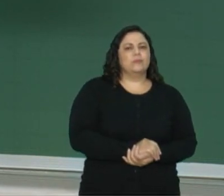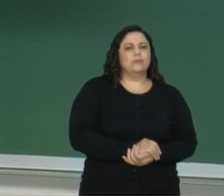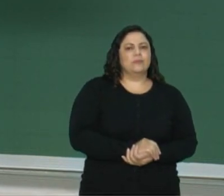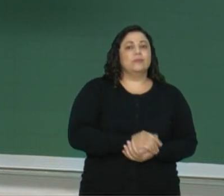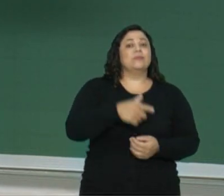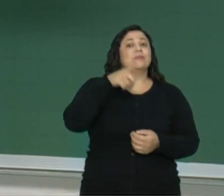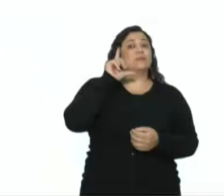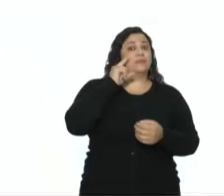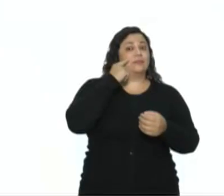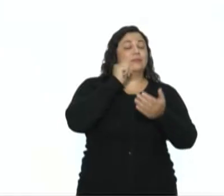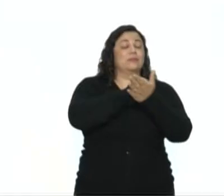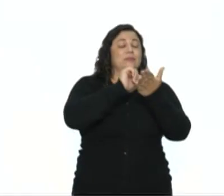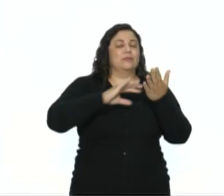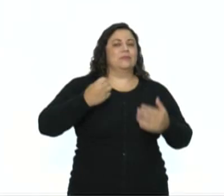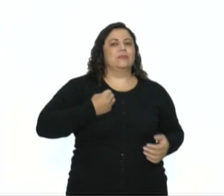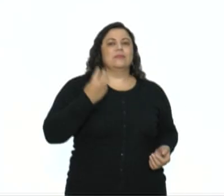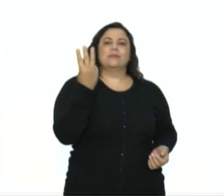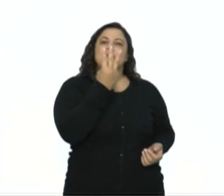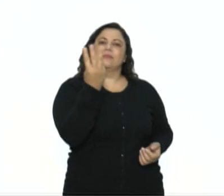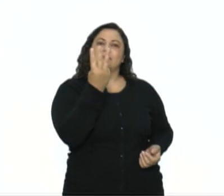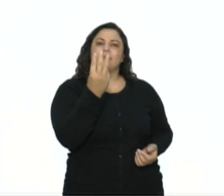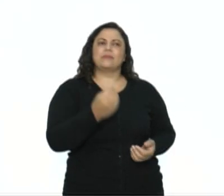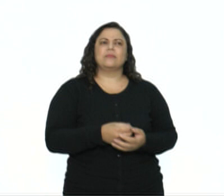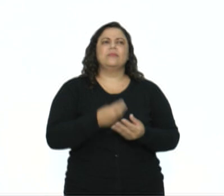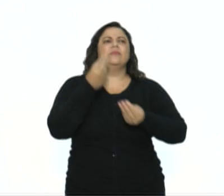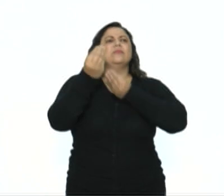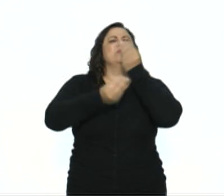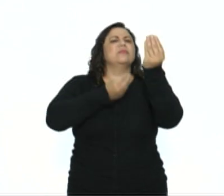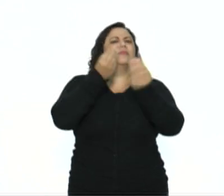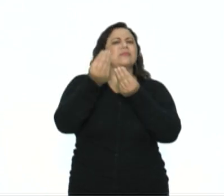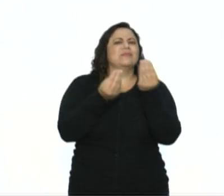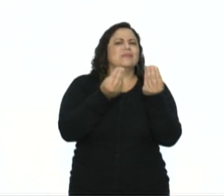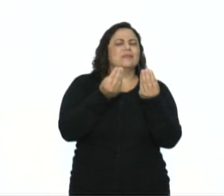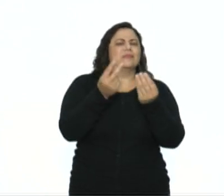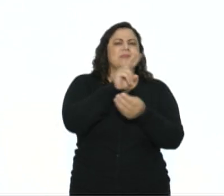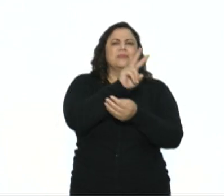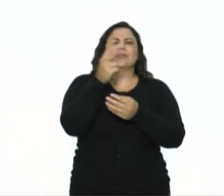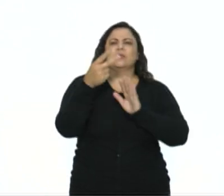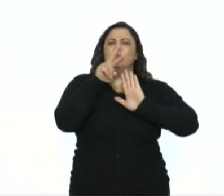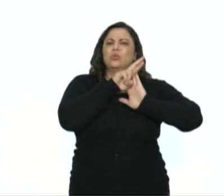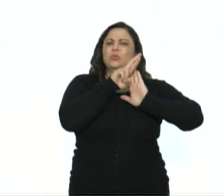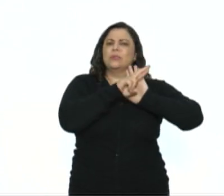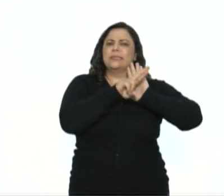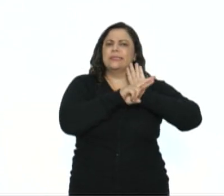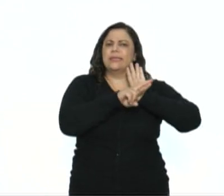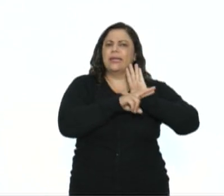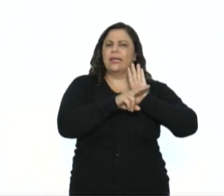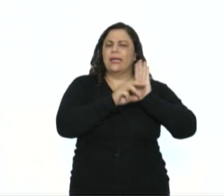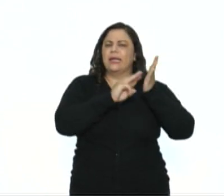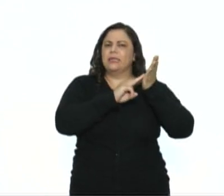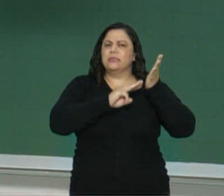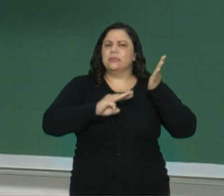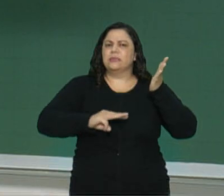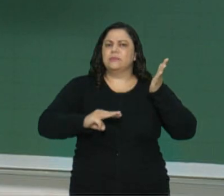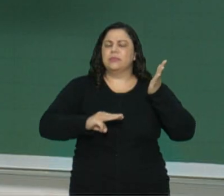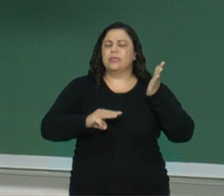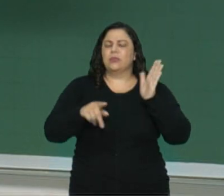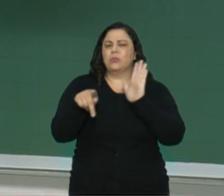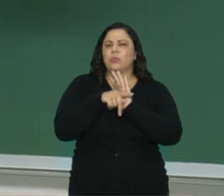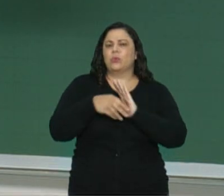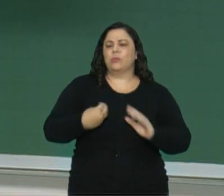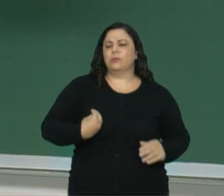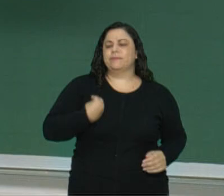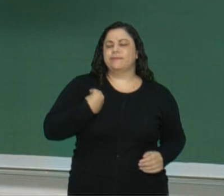Mas antes desse exercício aqui, como podemos aplicar as 2 primeiras regras do método em nossa